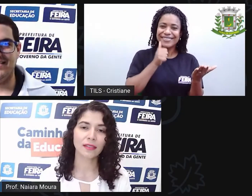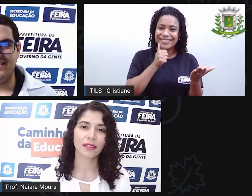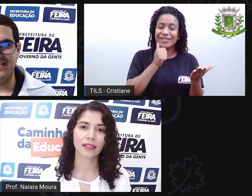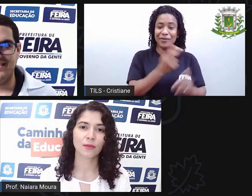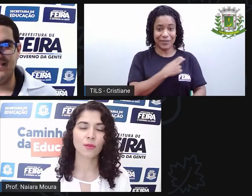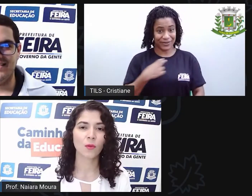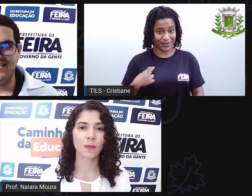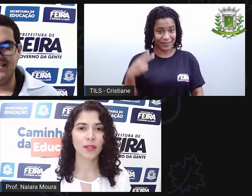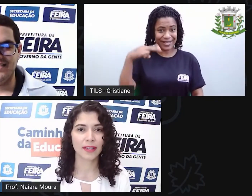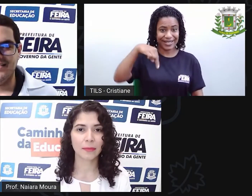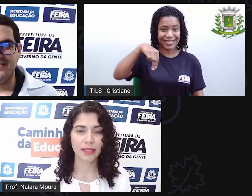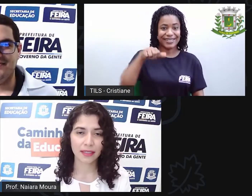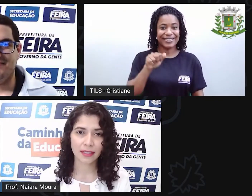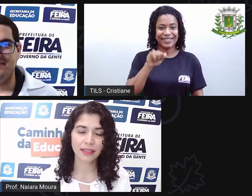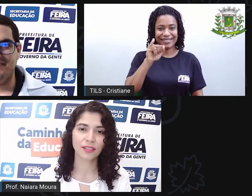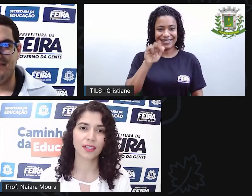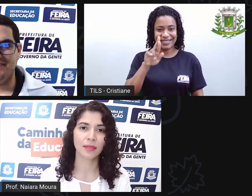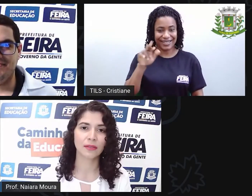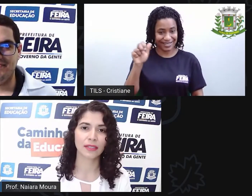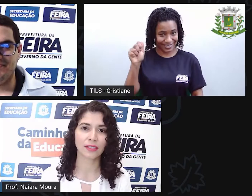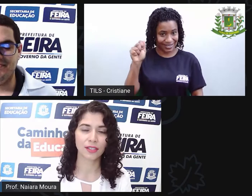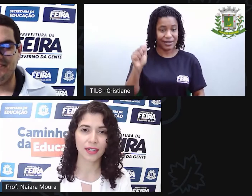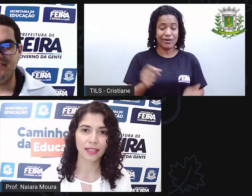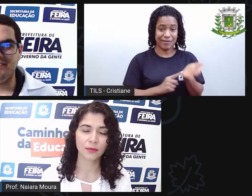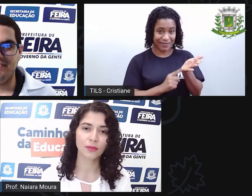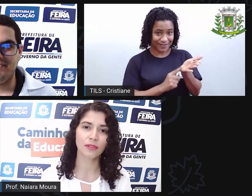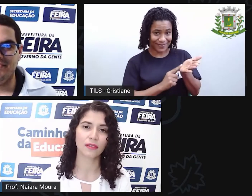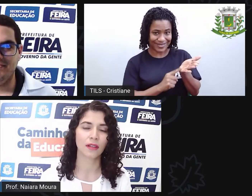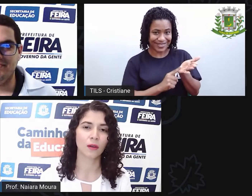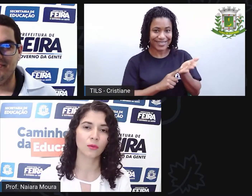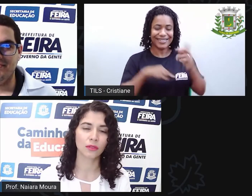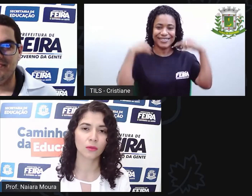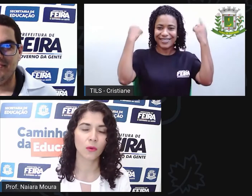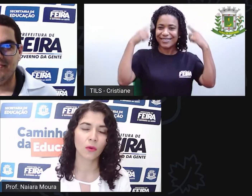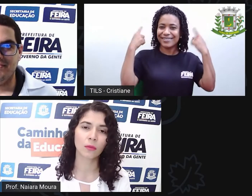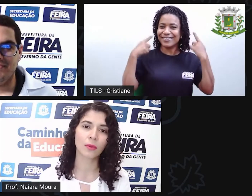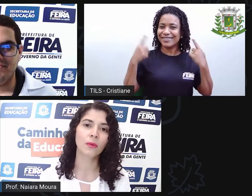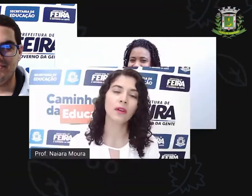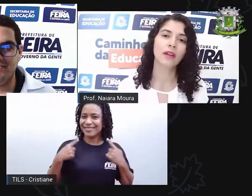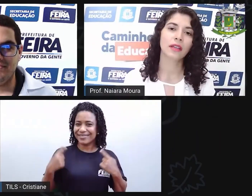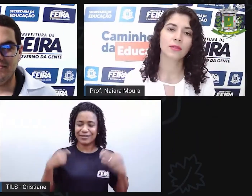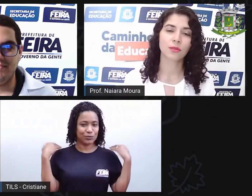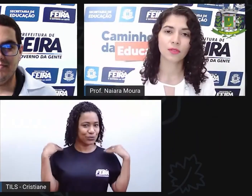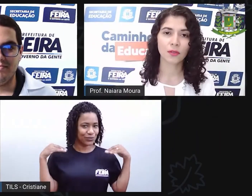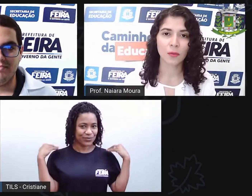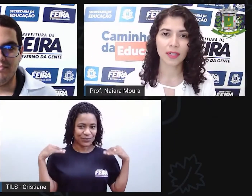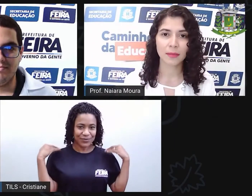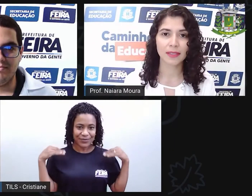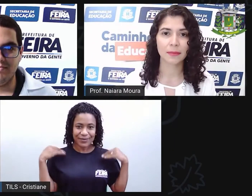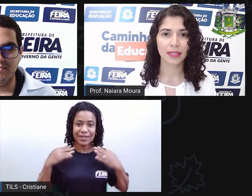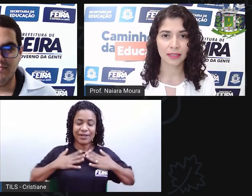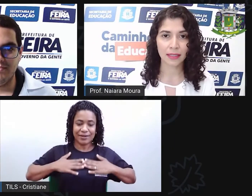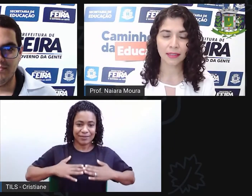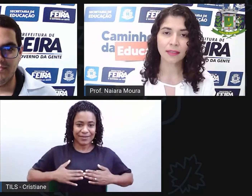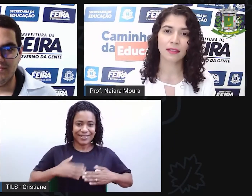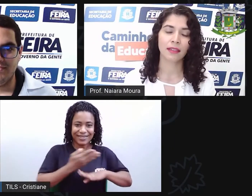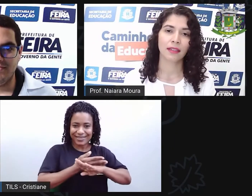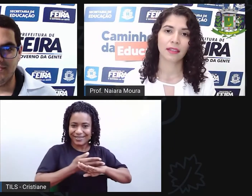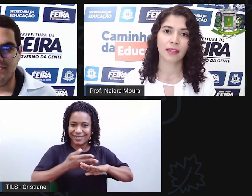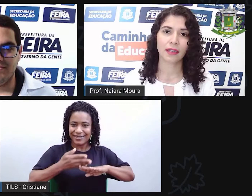Moura, eu sou uma mulher branca, de cabelos cacheados, à altura do ombro. Estou vestindo uma camisa